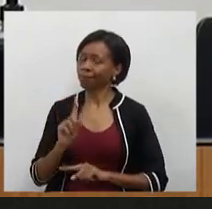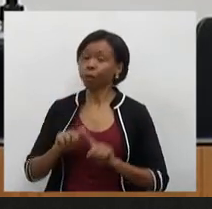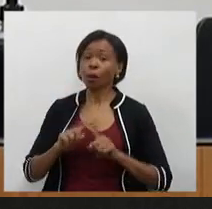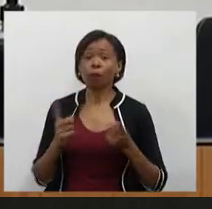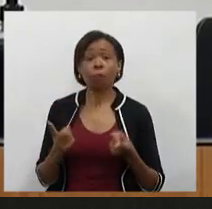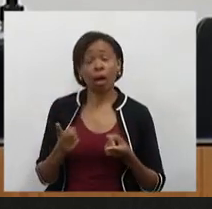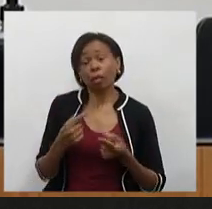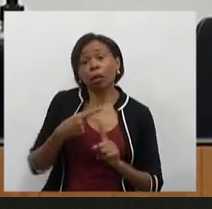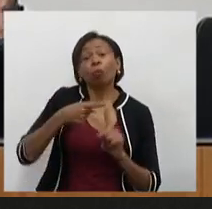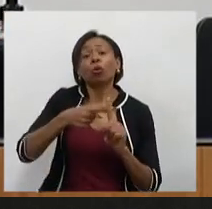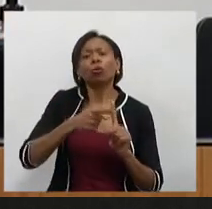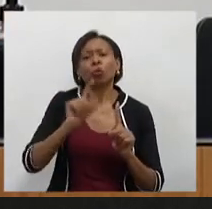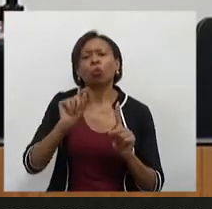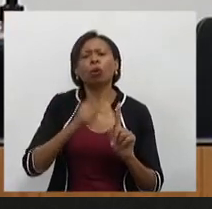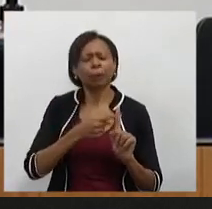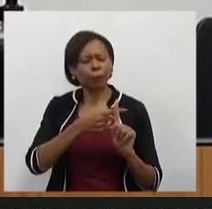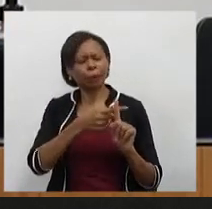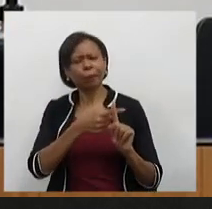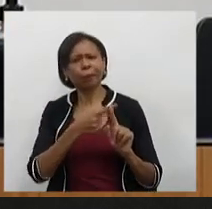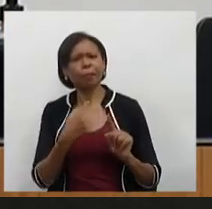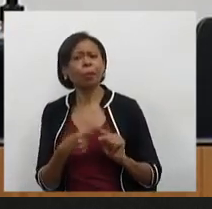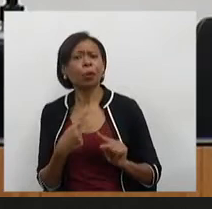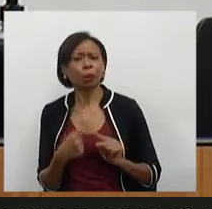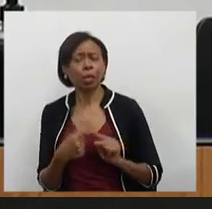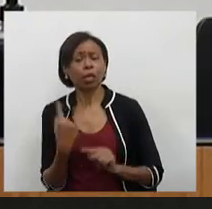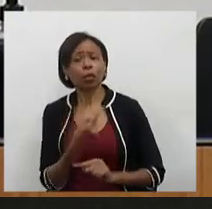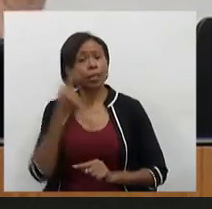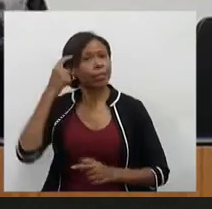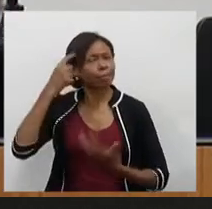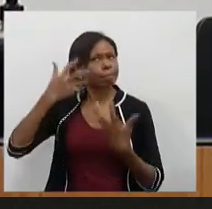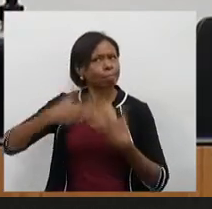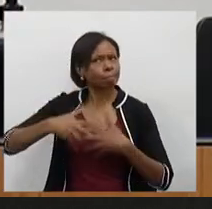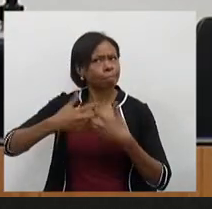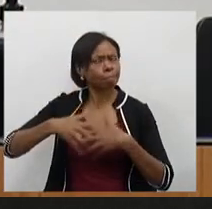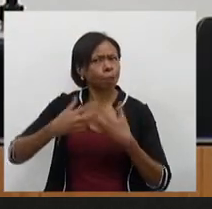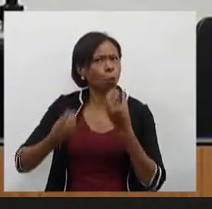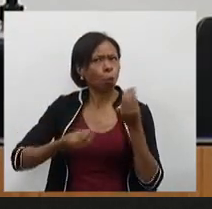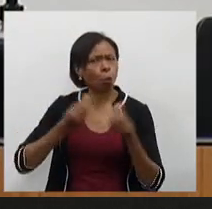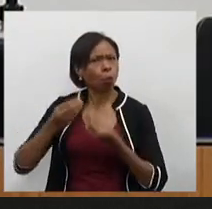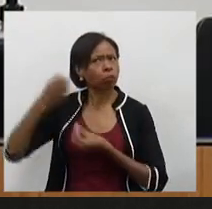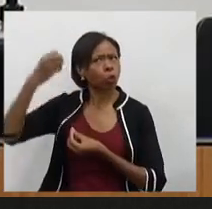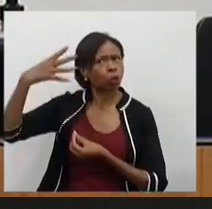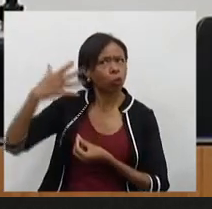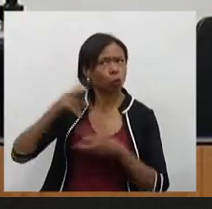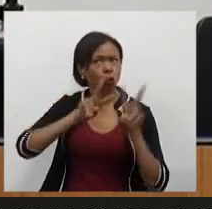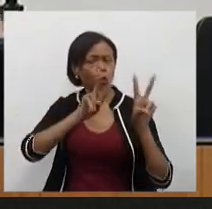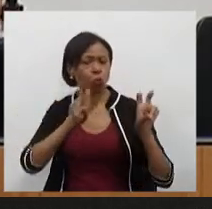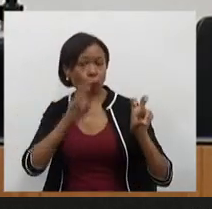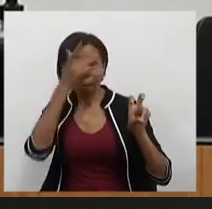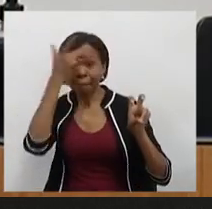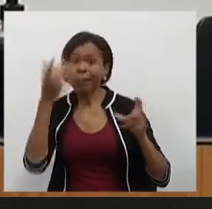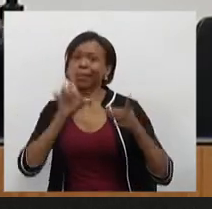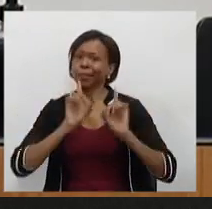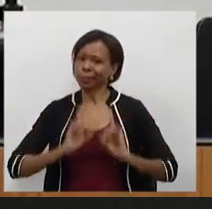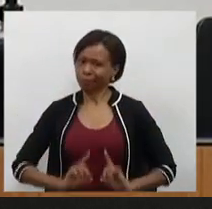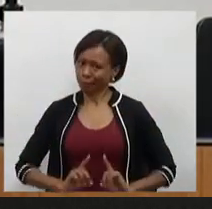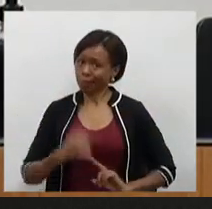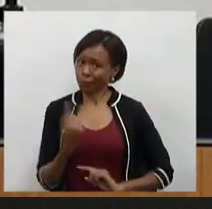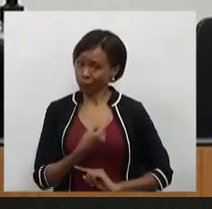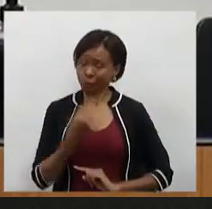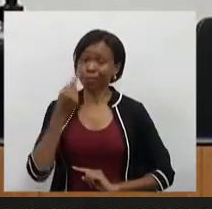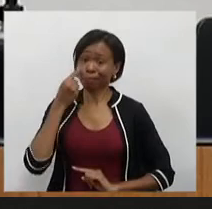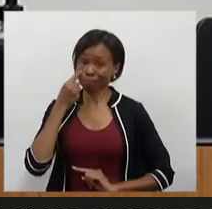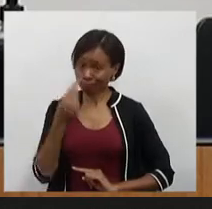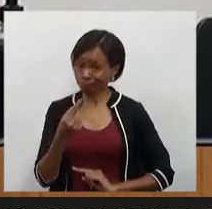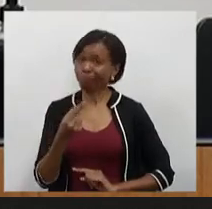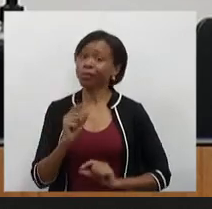algo positivo. A gente está refletindo uma luz sobre a temática da pessoa com deficiência, e vimos que realmente